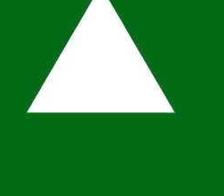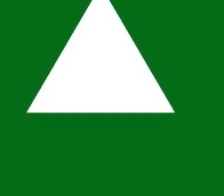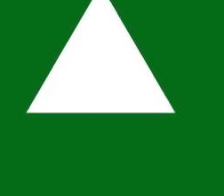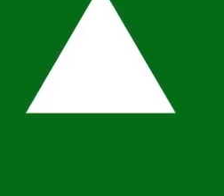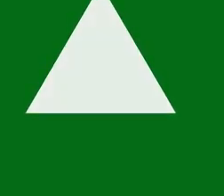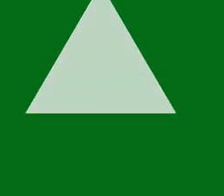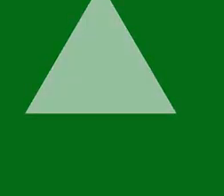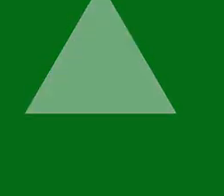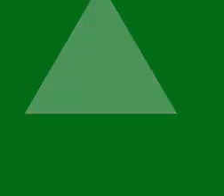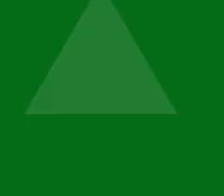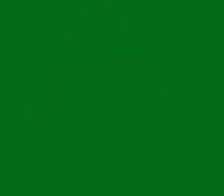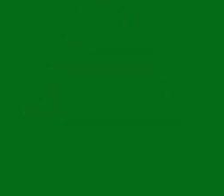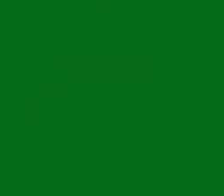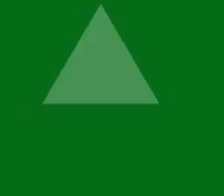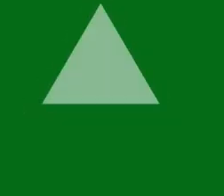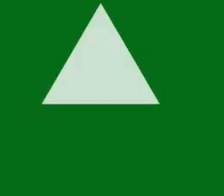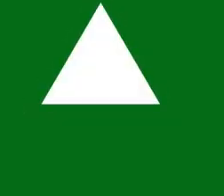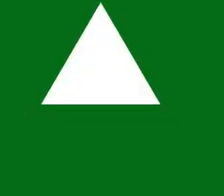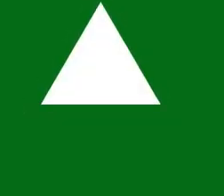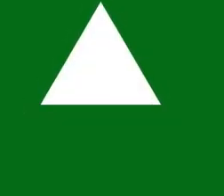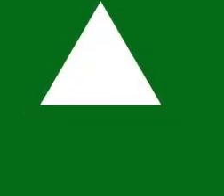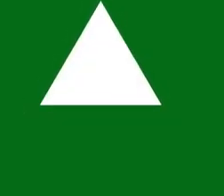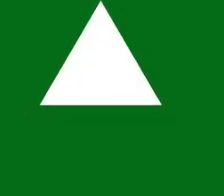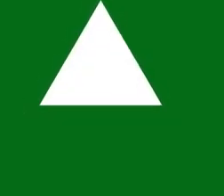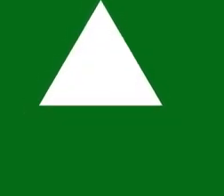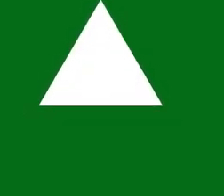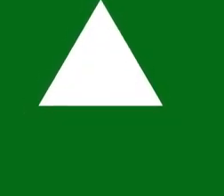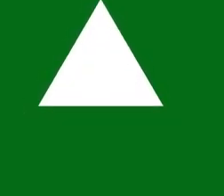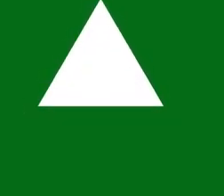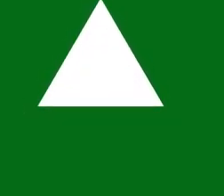vai dar rosquinha